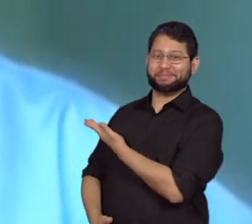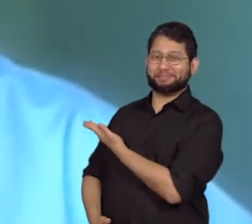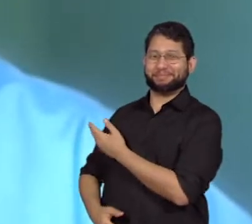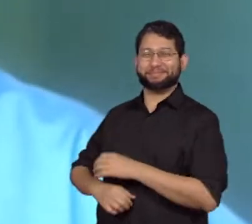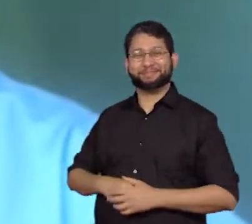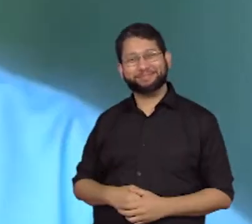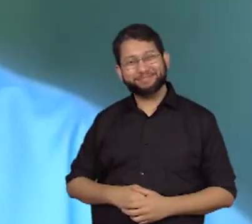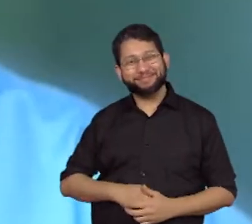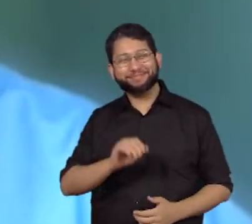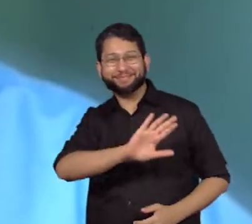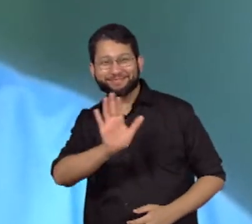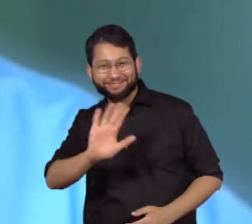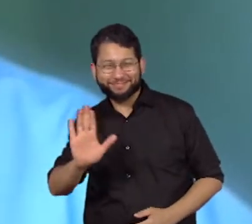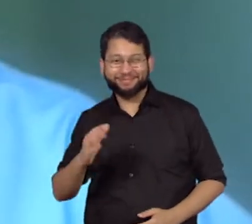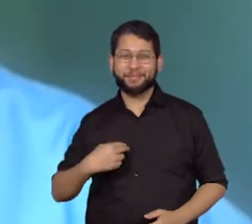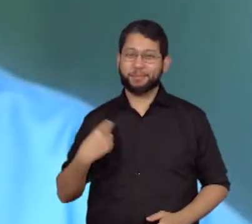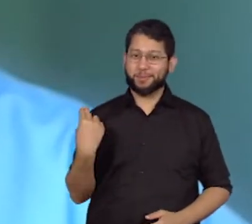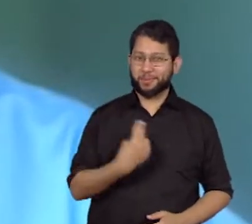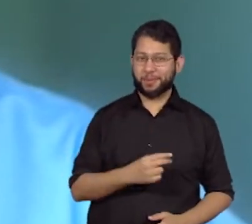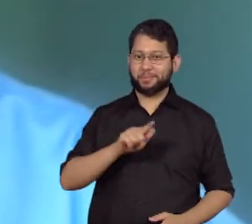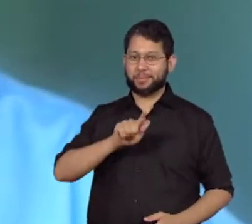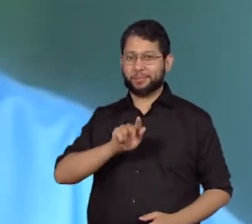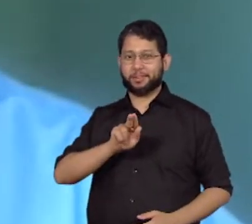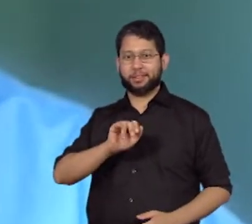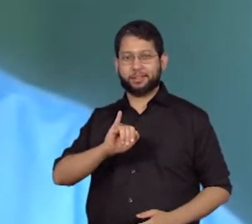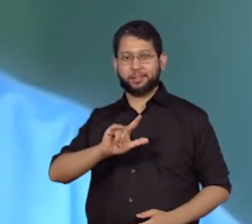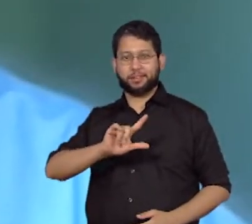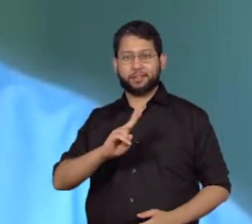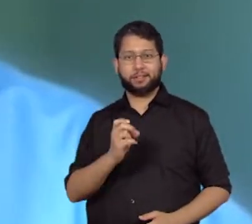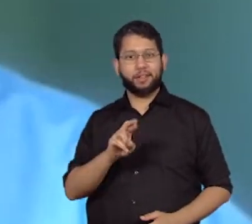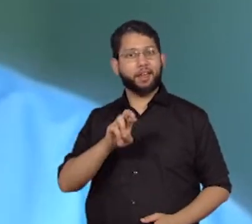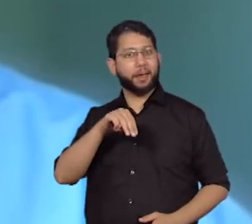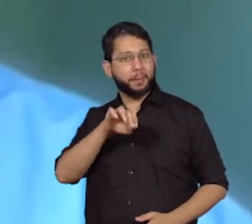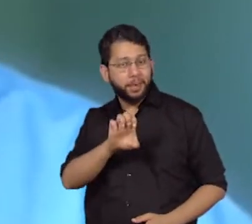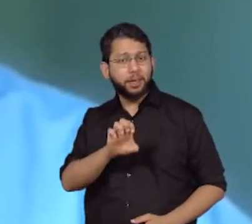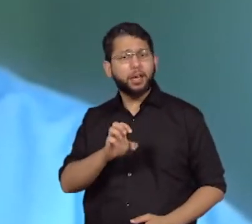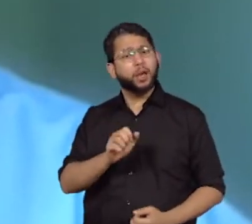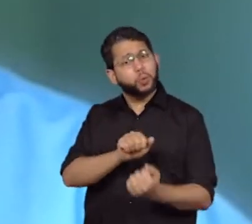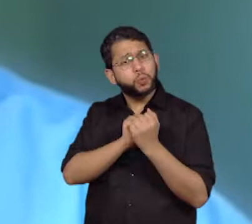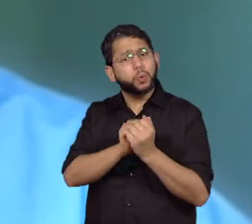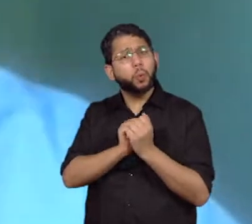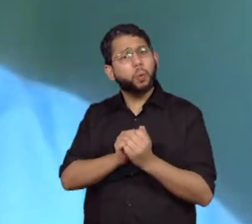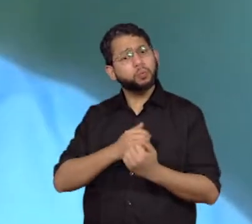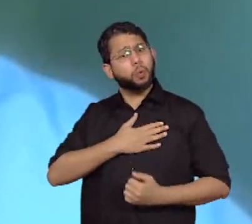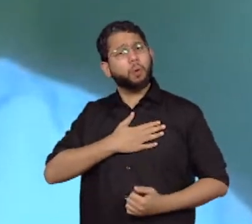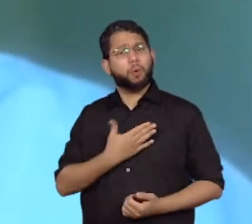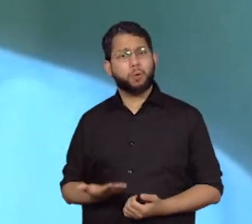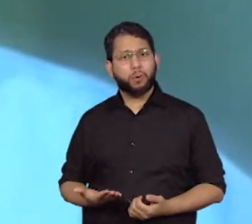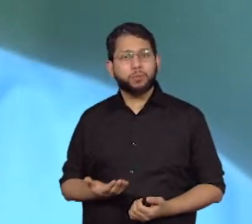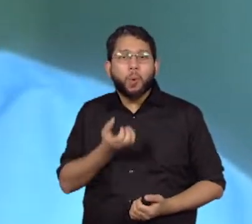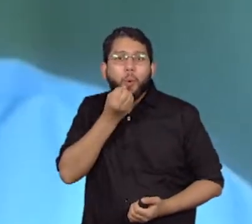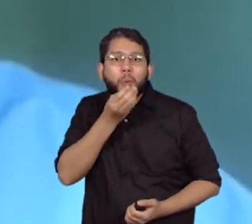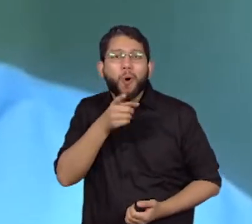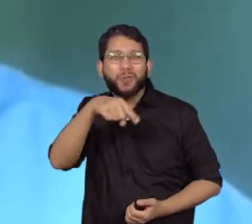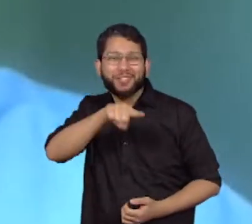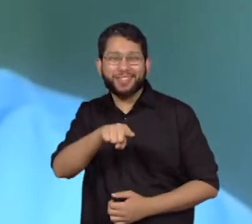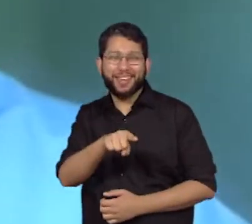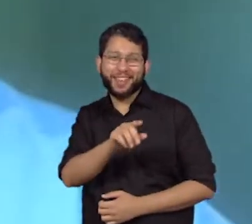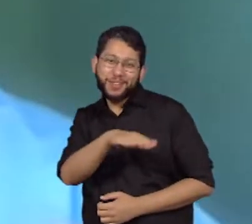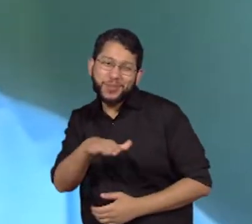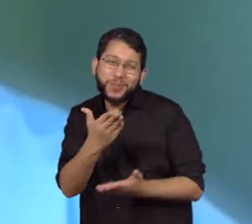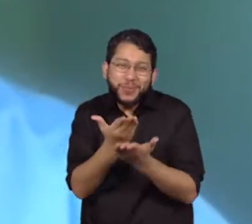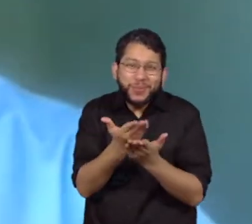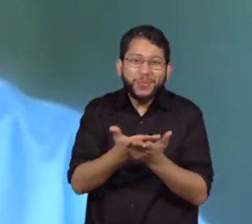Ravache. É branco, de cabelos lisos, curtos e castanho escuros. A barba é curta. Usa camisa azul abotoada e óculos de grau de armação marrom. Está de costas para um